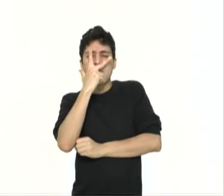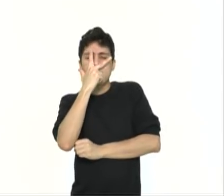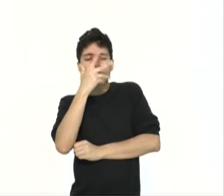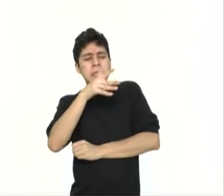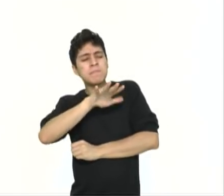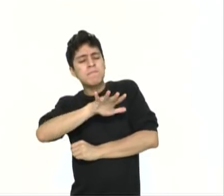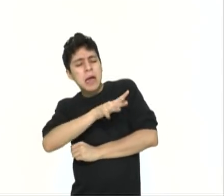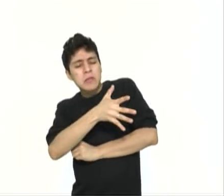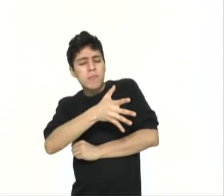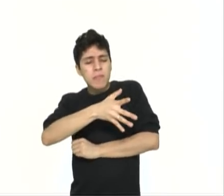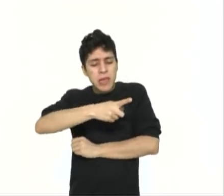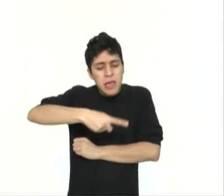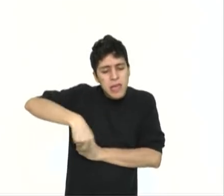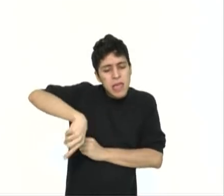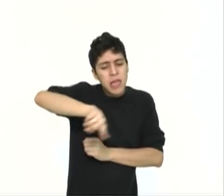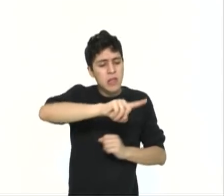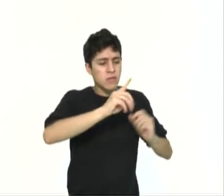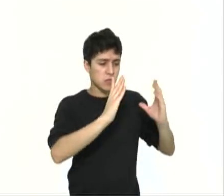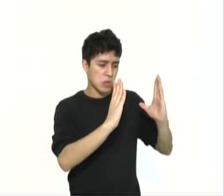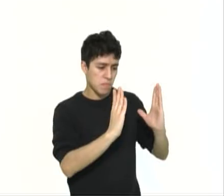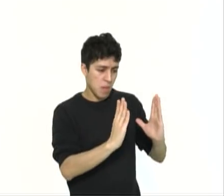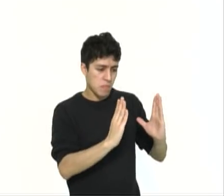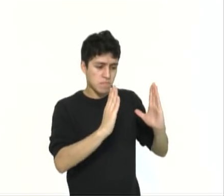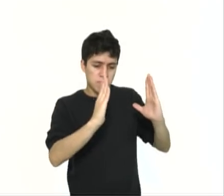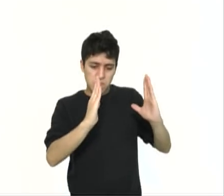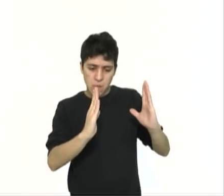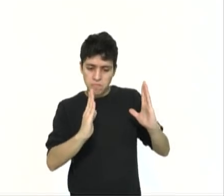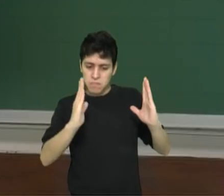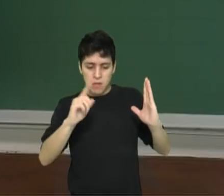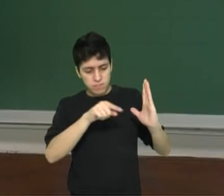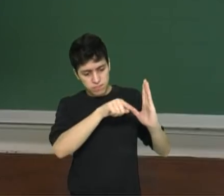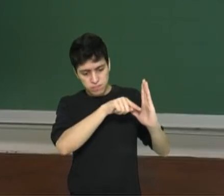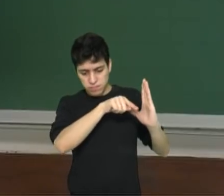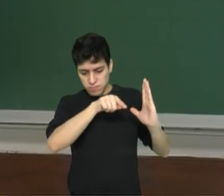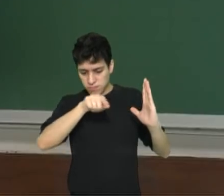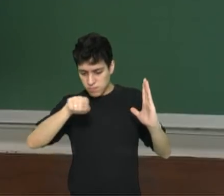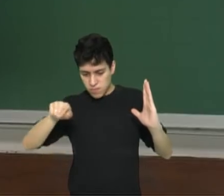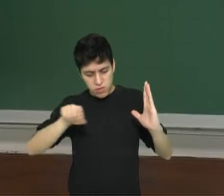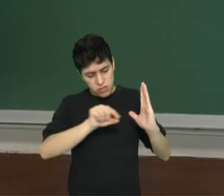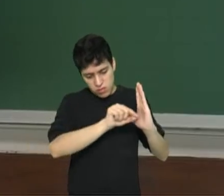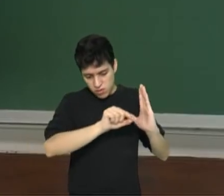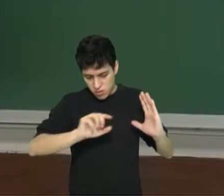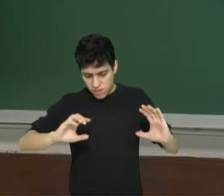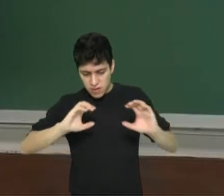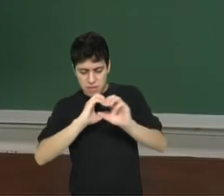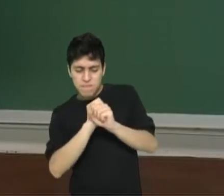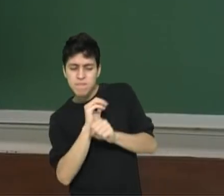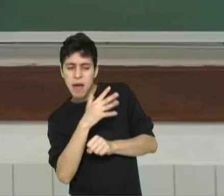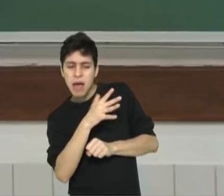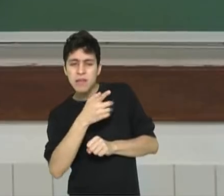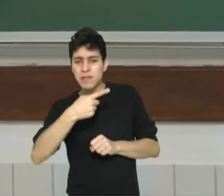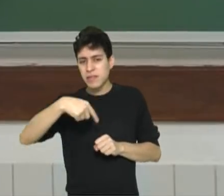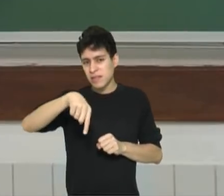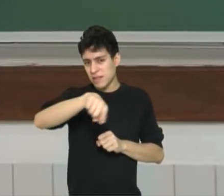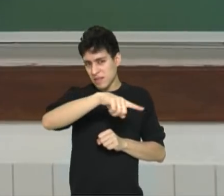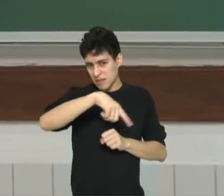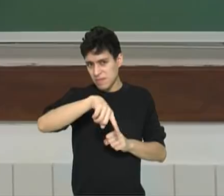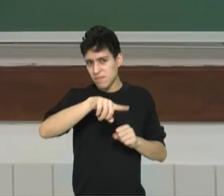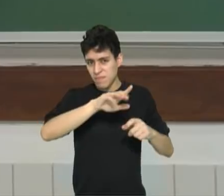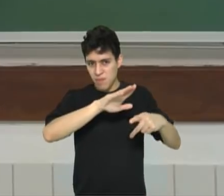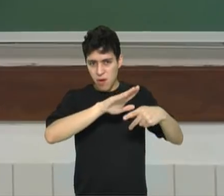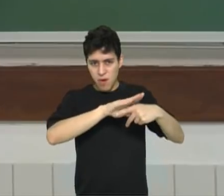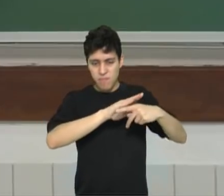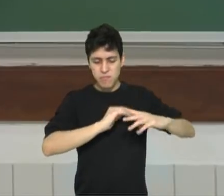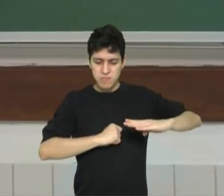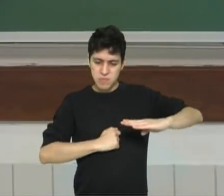estimativa das velocidades que esse móvel, né, percorreu, tá? Associada, né, ao seu deslocamento e ao seu